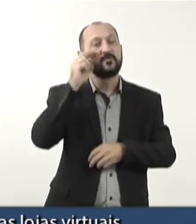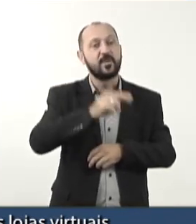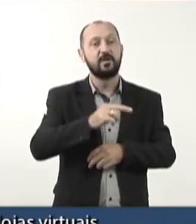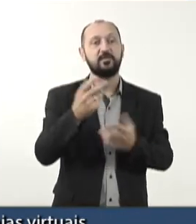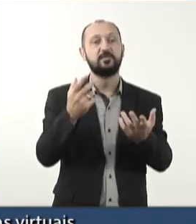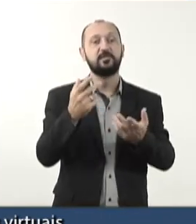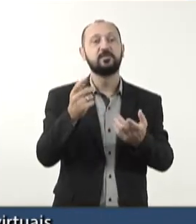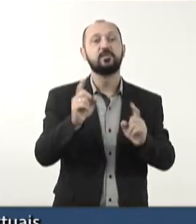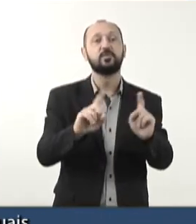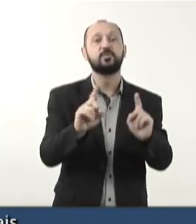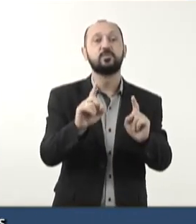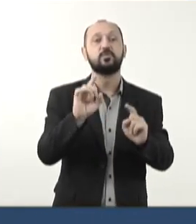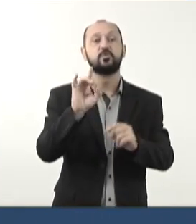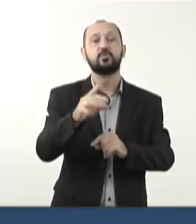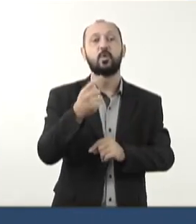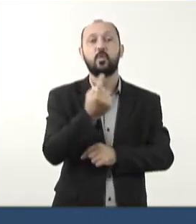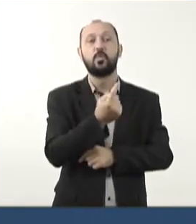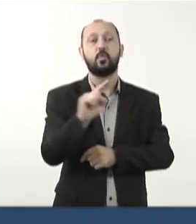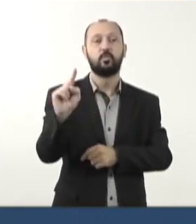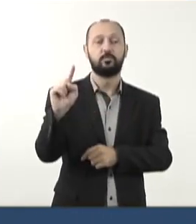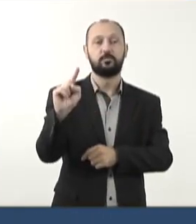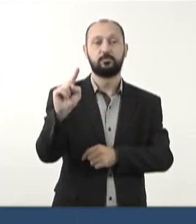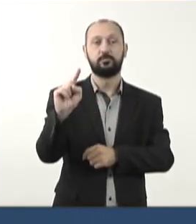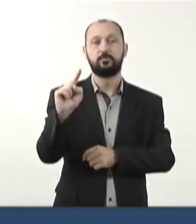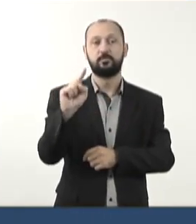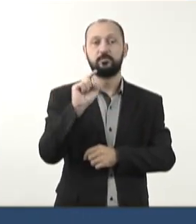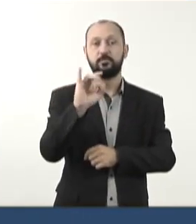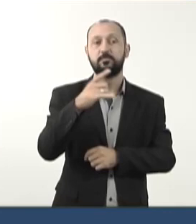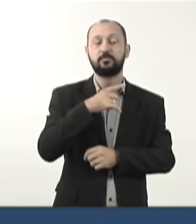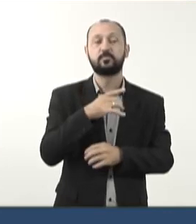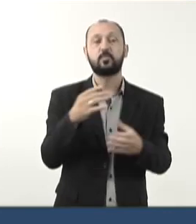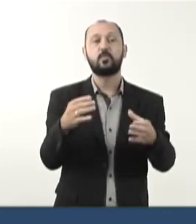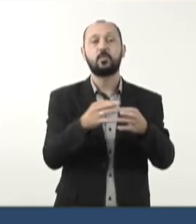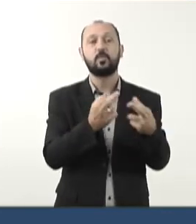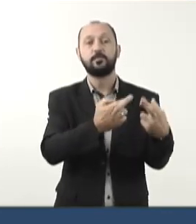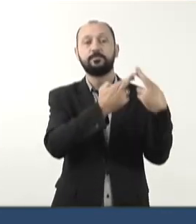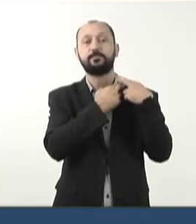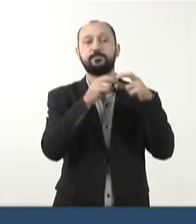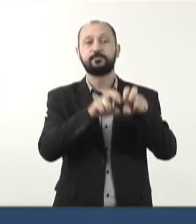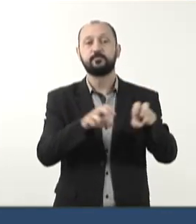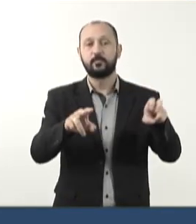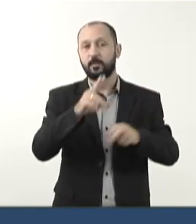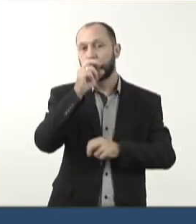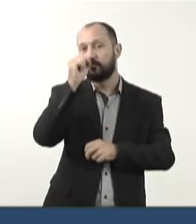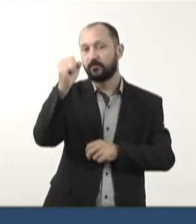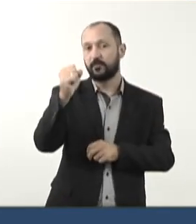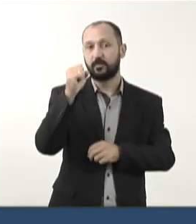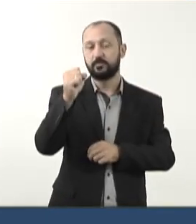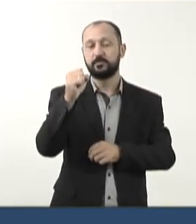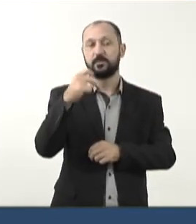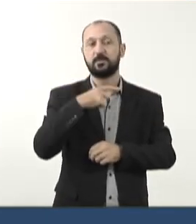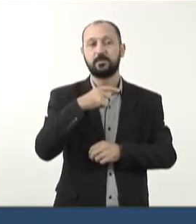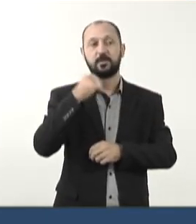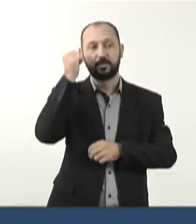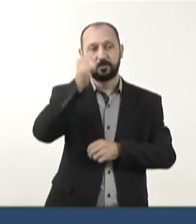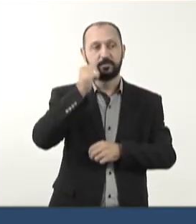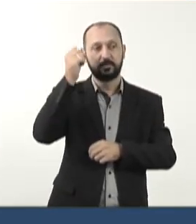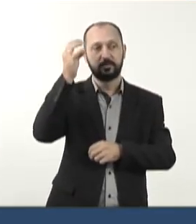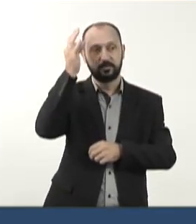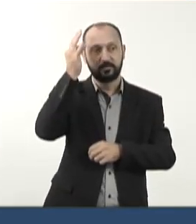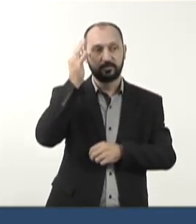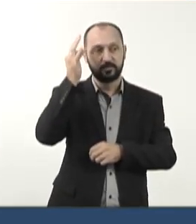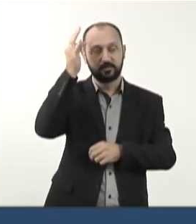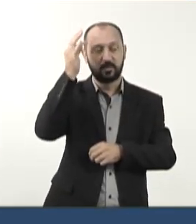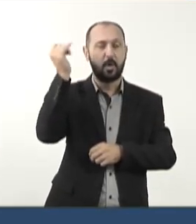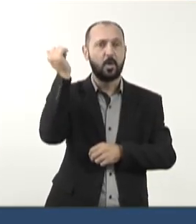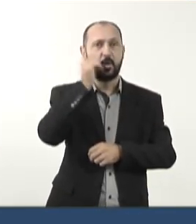e que não deixe só nos ombros de um, e sim nos ombros da bancada, que é muito mais forte. Nós temos a senadora Tereza,